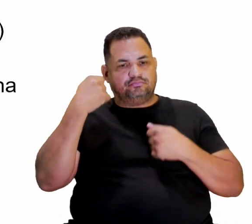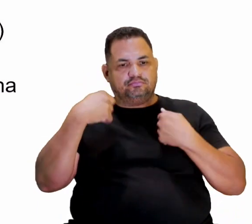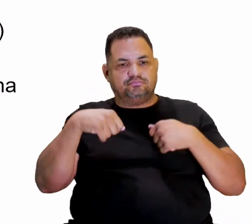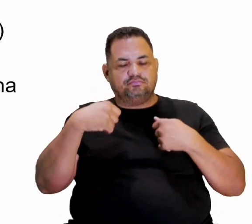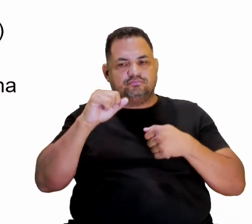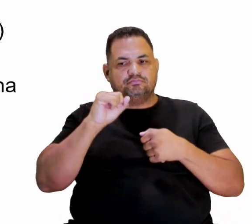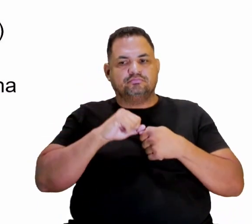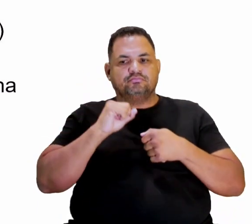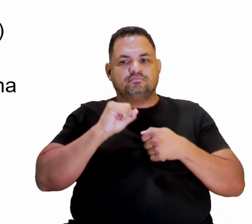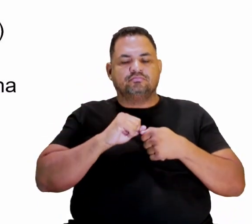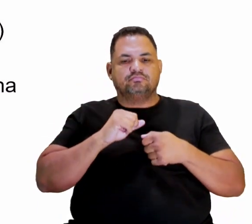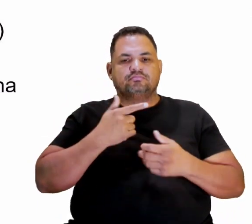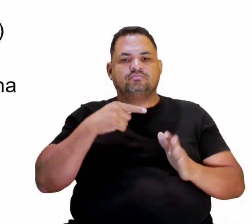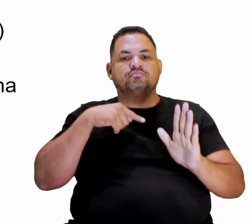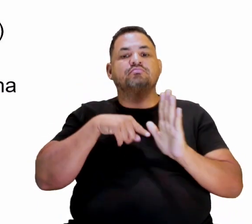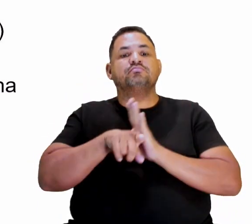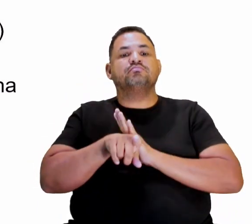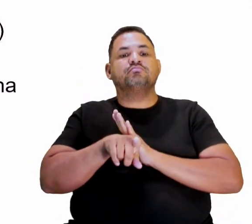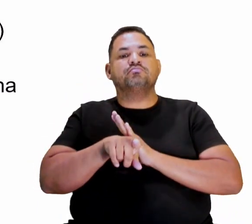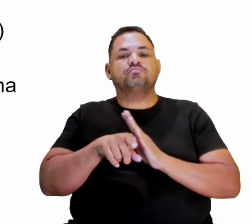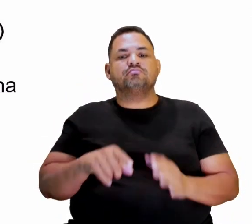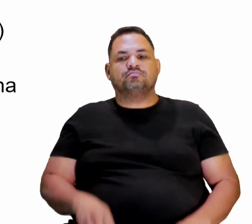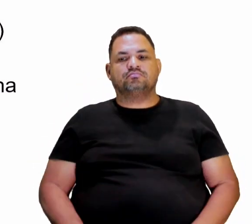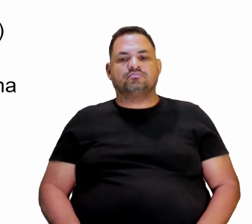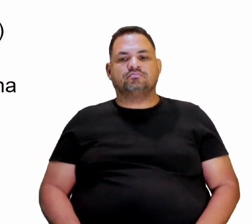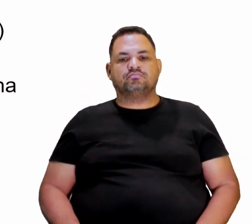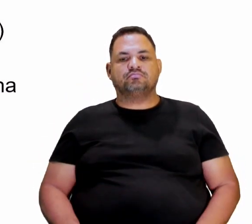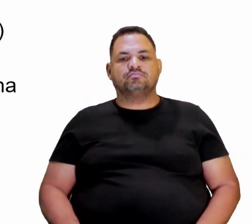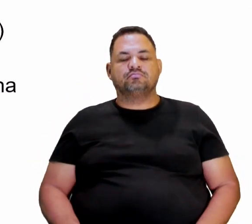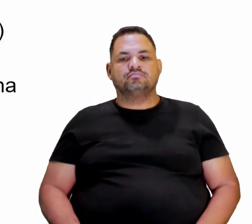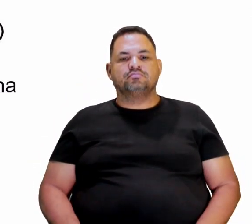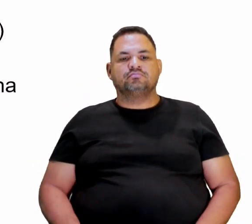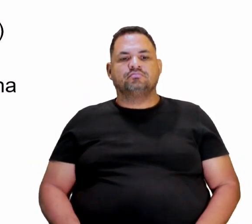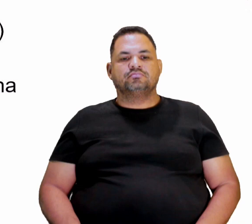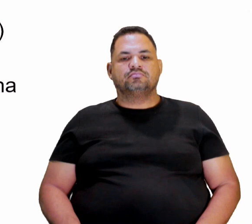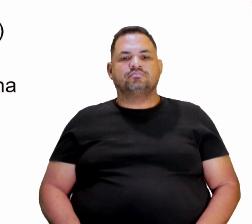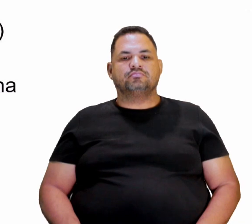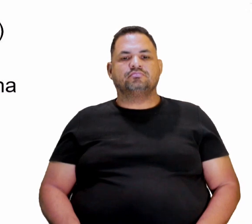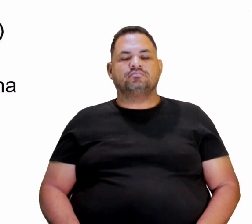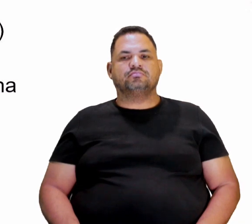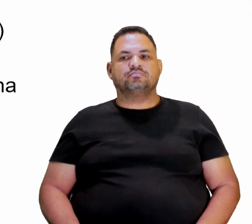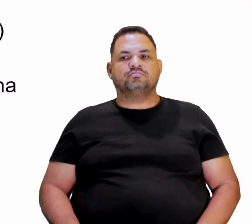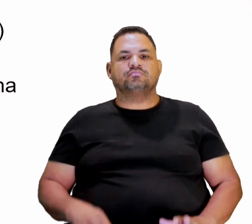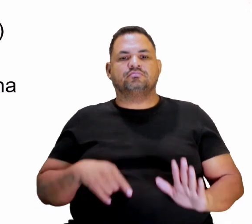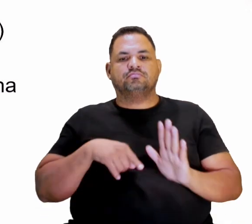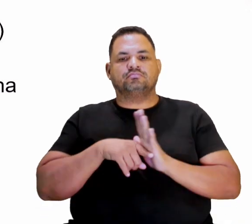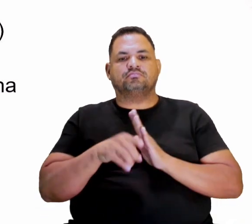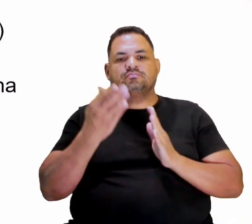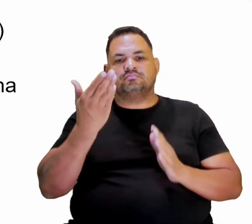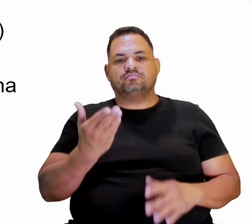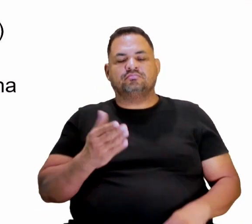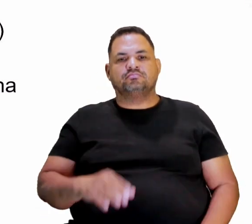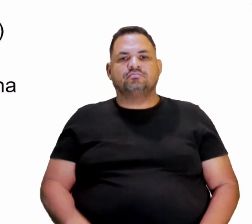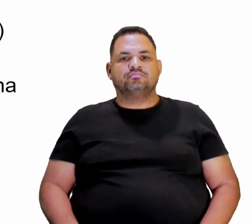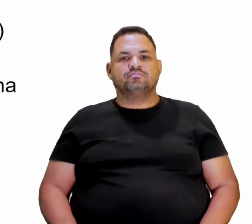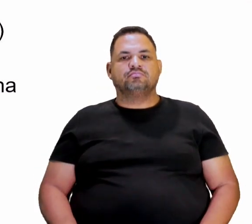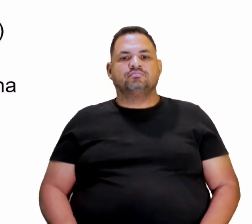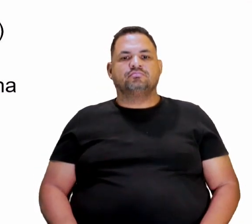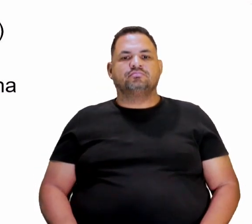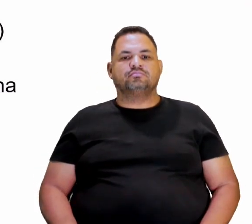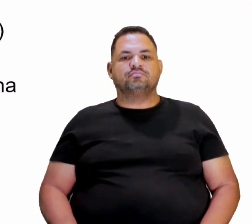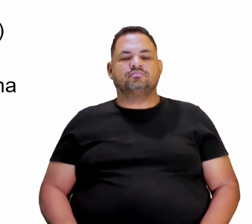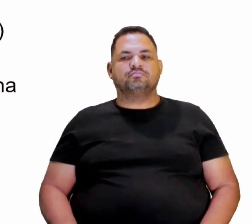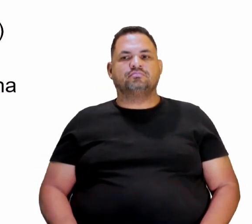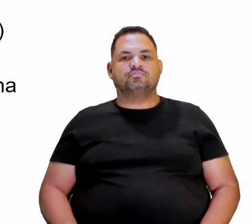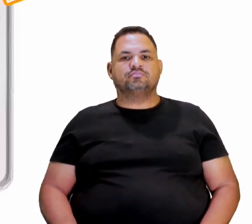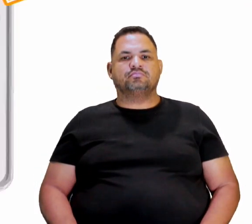estrutura do I should do, como se estivesse na afirmativa e não na pergunta, porque a pergunta mesmo é essa aqui. What do you think